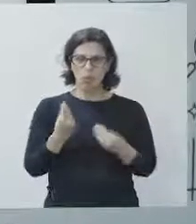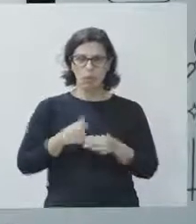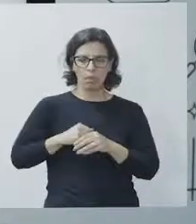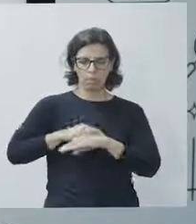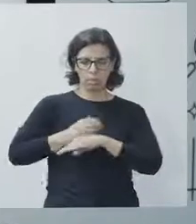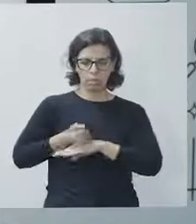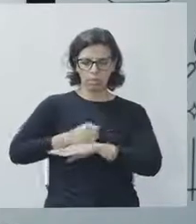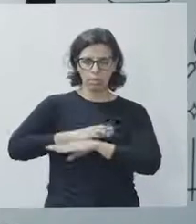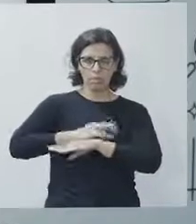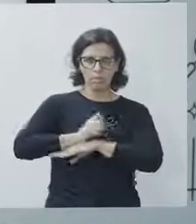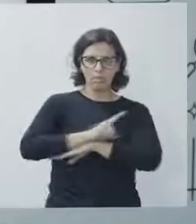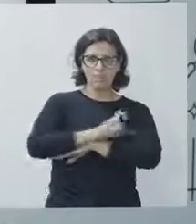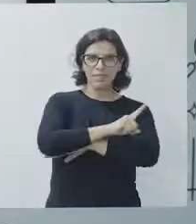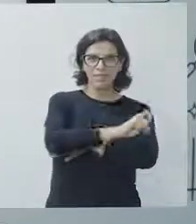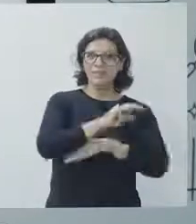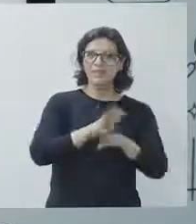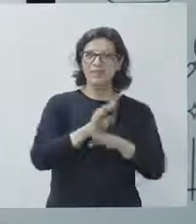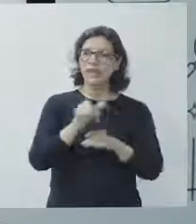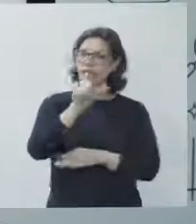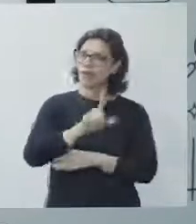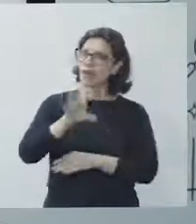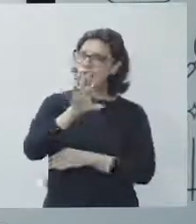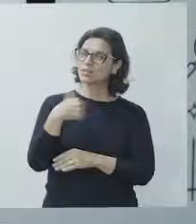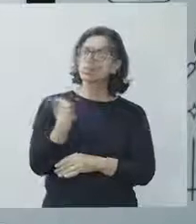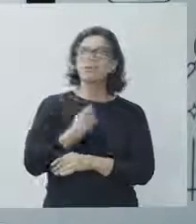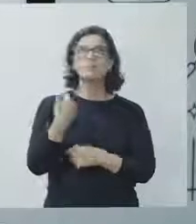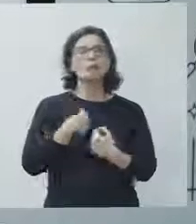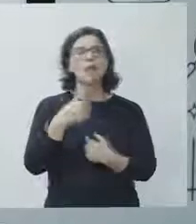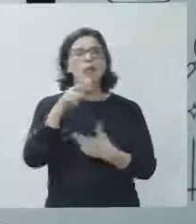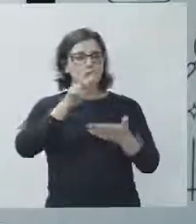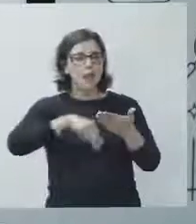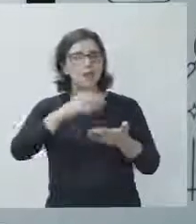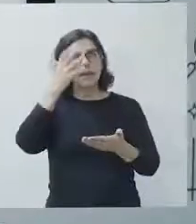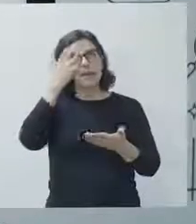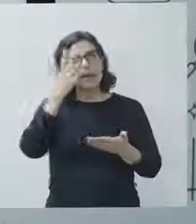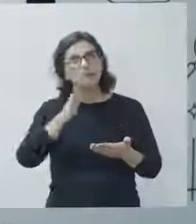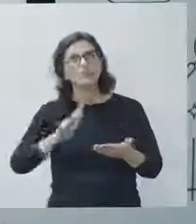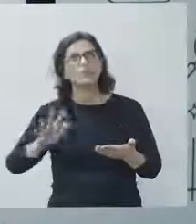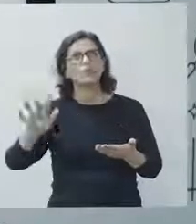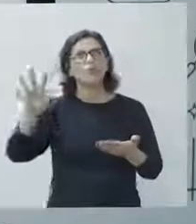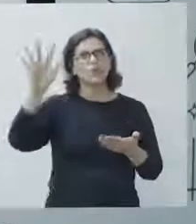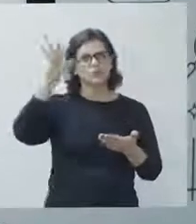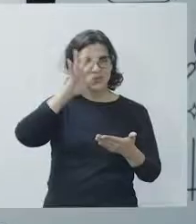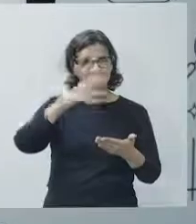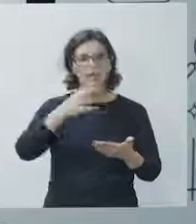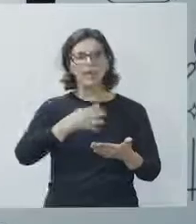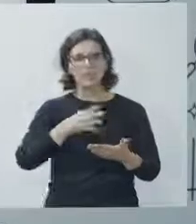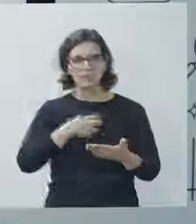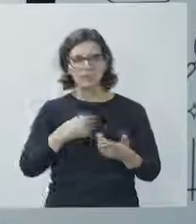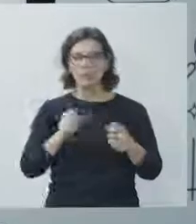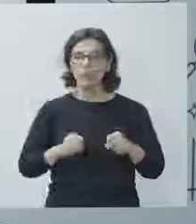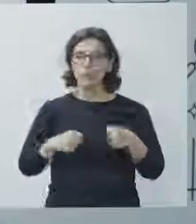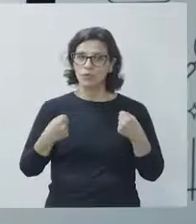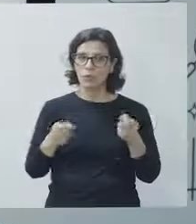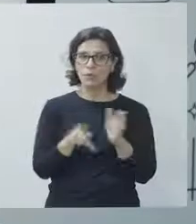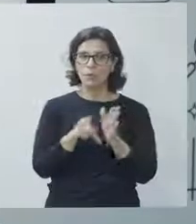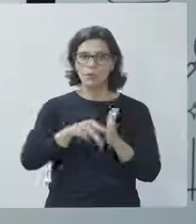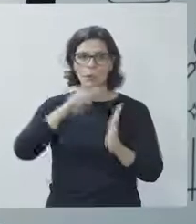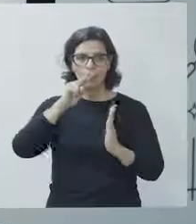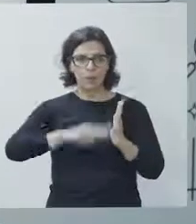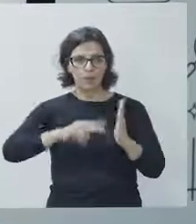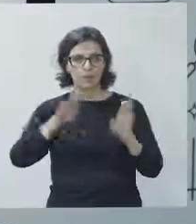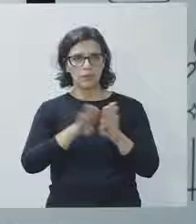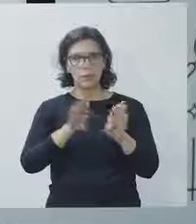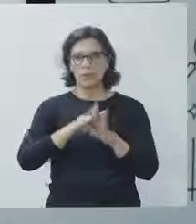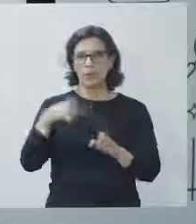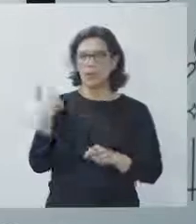verme branco. Então a literatura fantástica, ela pede que a gente faça muito mais pela leitura, porque